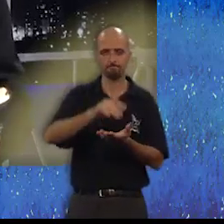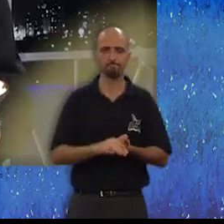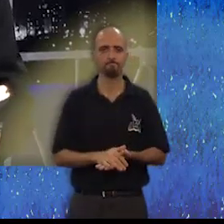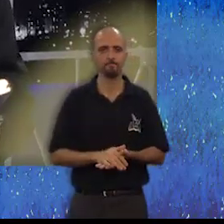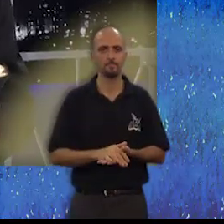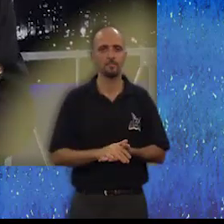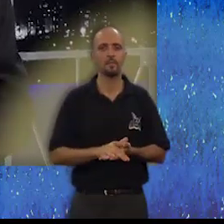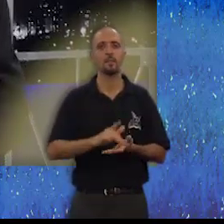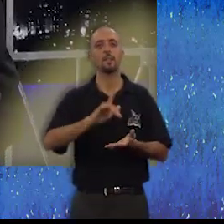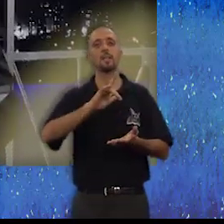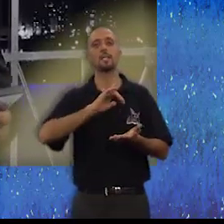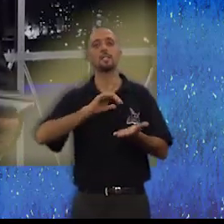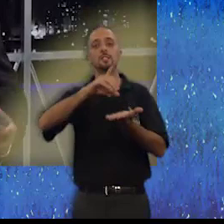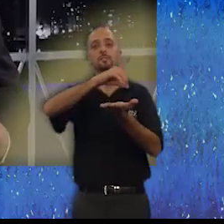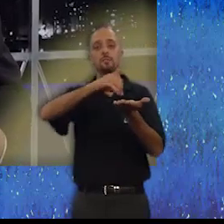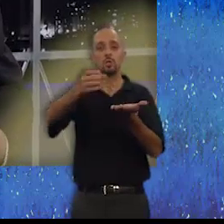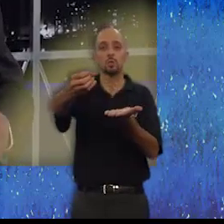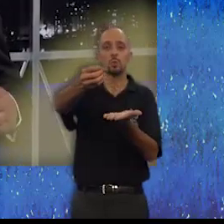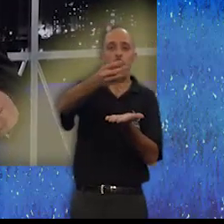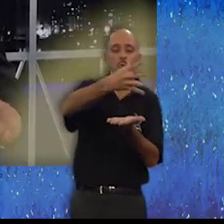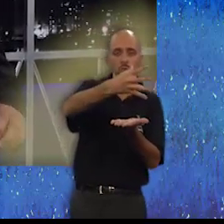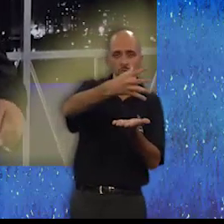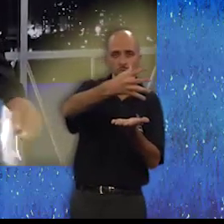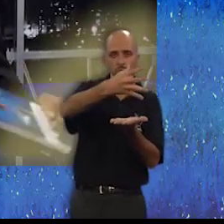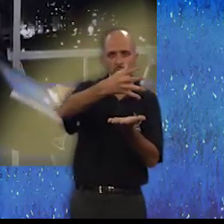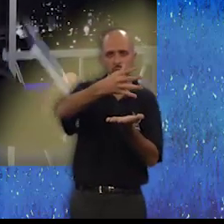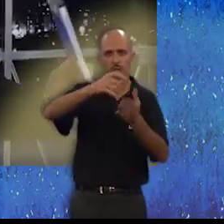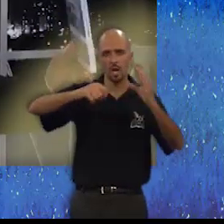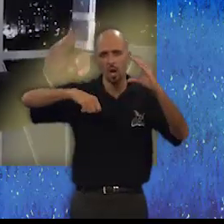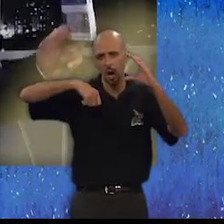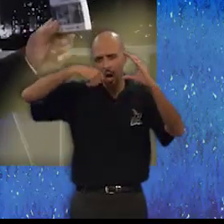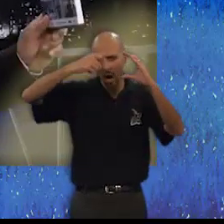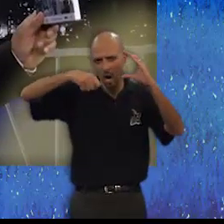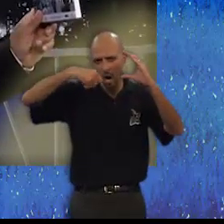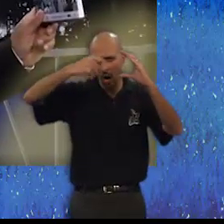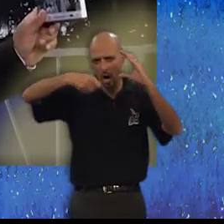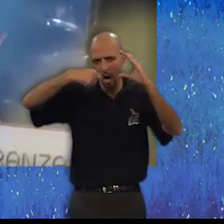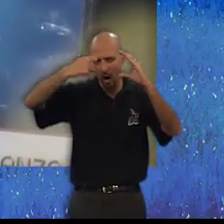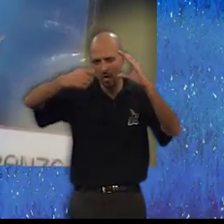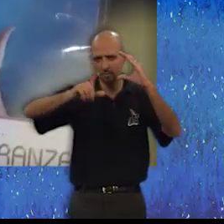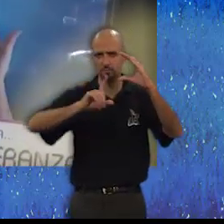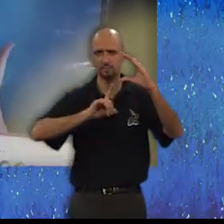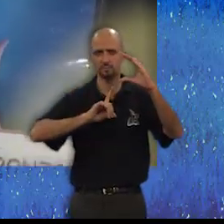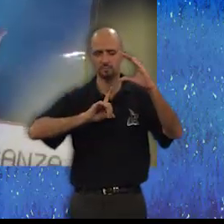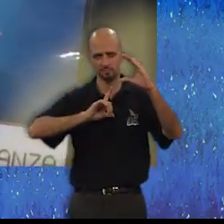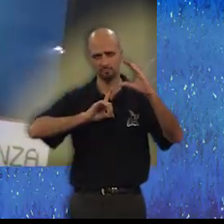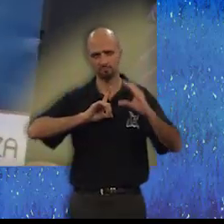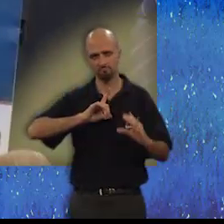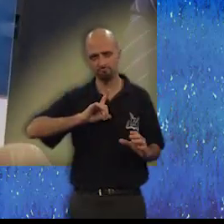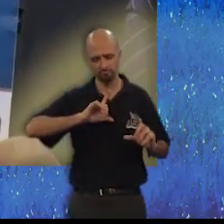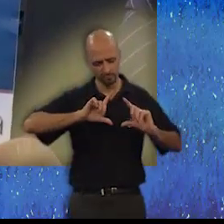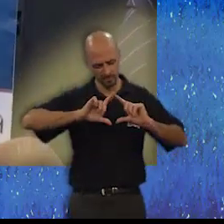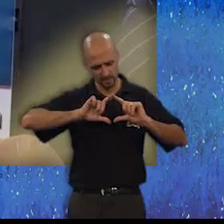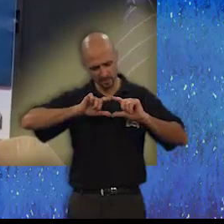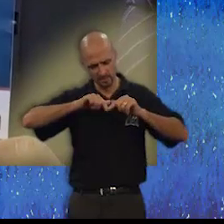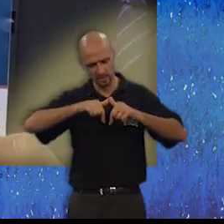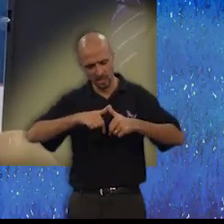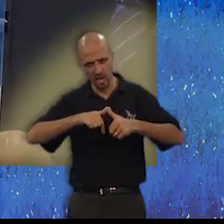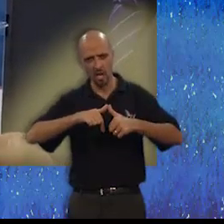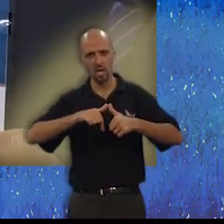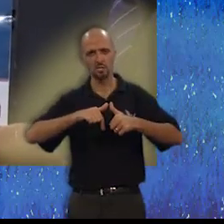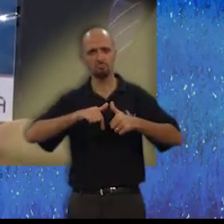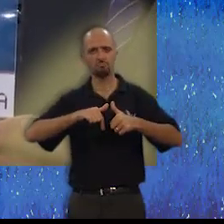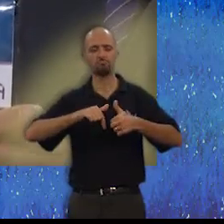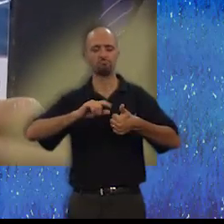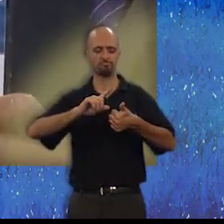outro que nós gravamos na Terra Santa é esse aqui. Eu estou mostrando para você uma capa em espanhol, porque esse material foi gravado